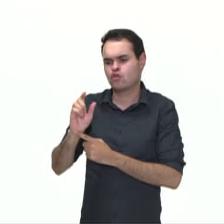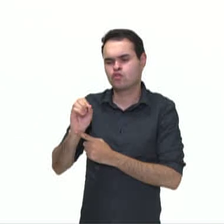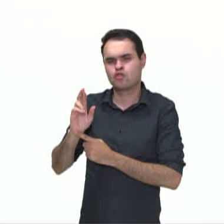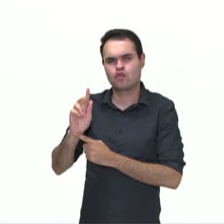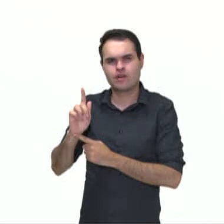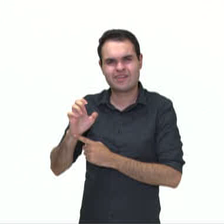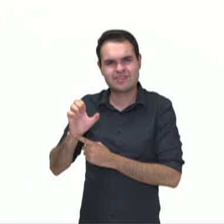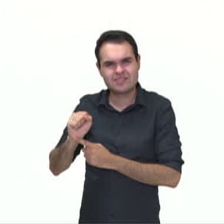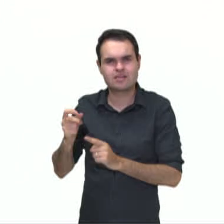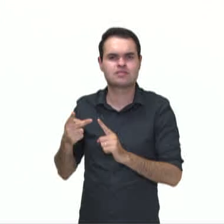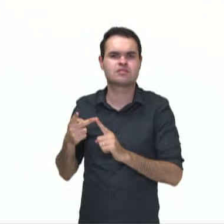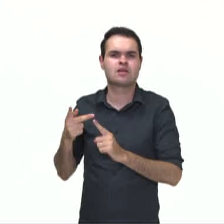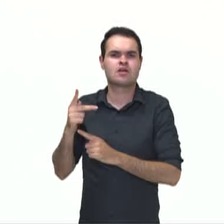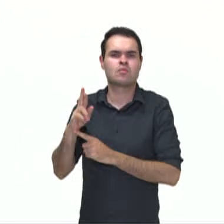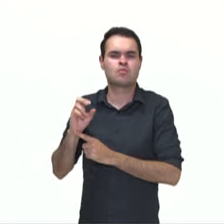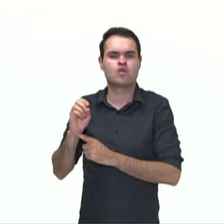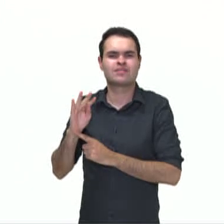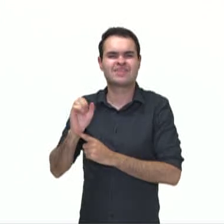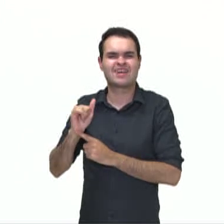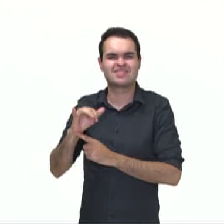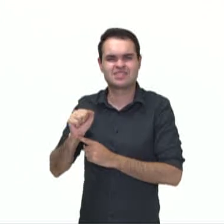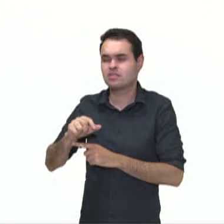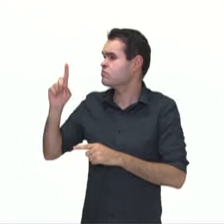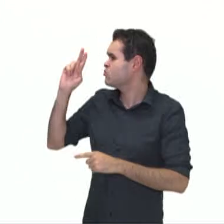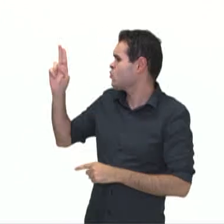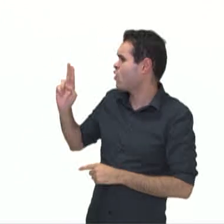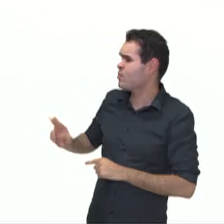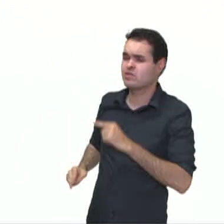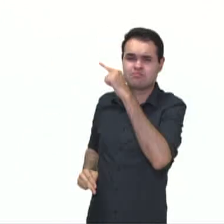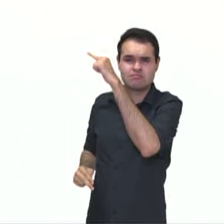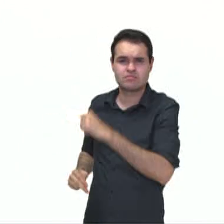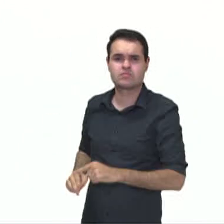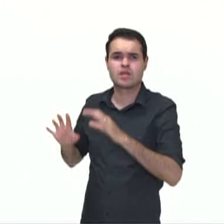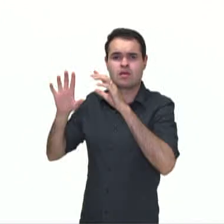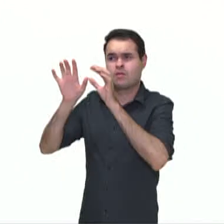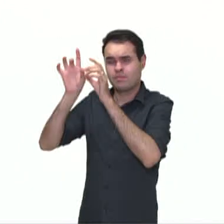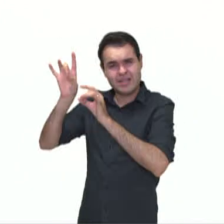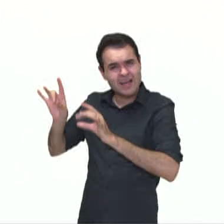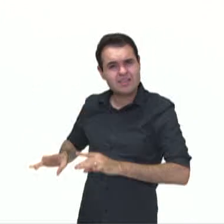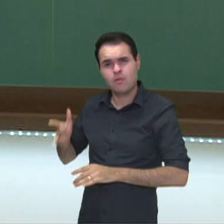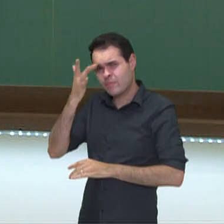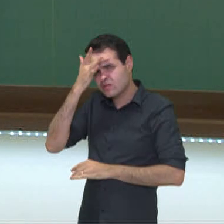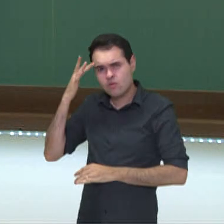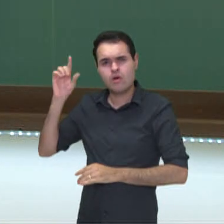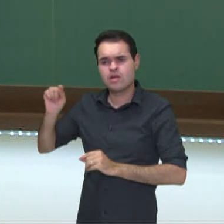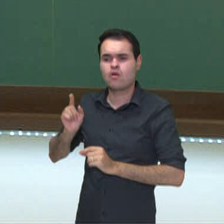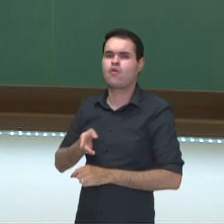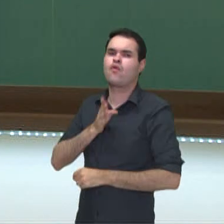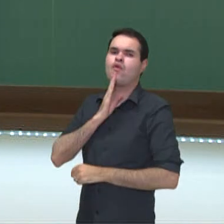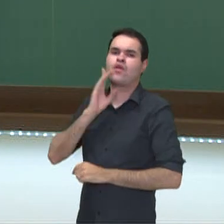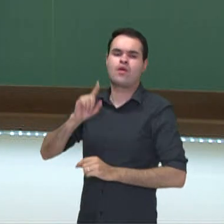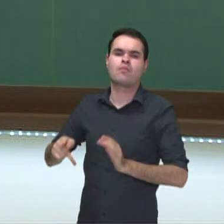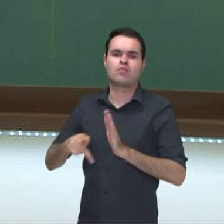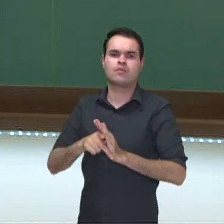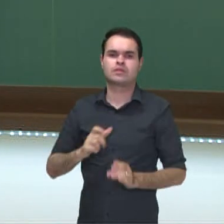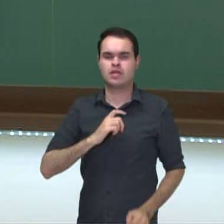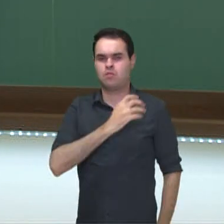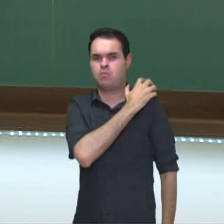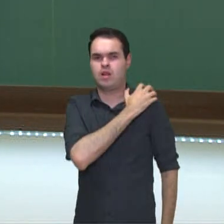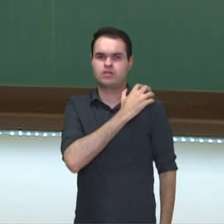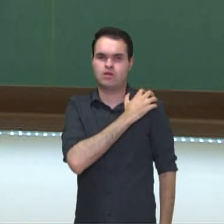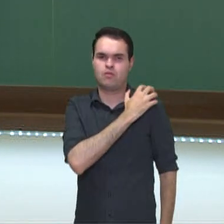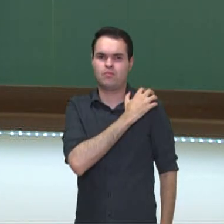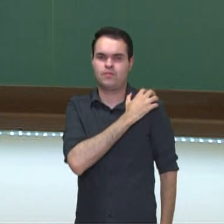Protágoras, o Trasímaco. E nós conhecemos esses sofistas através dos diálogos de Platão, tá? Então, Platão